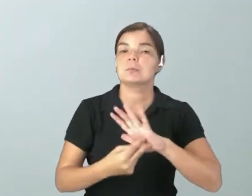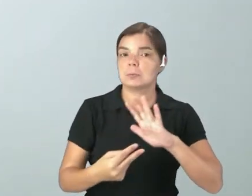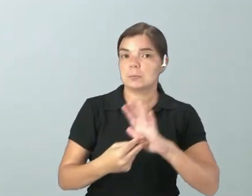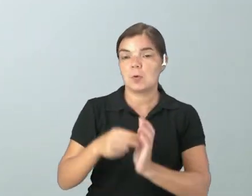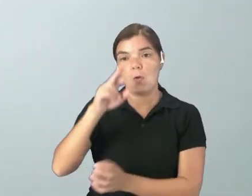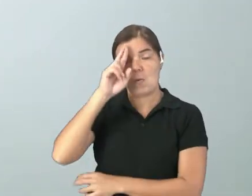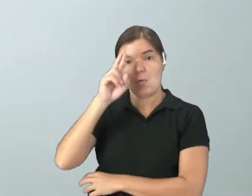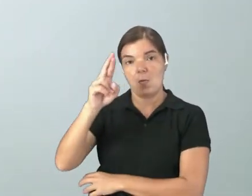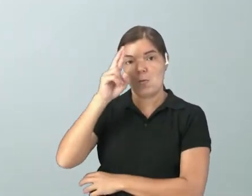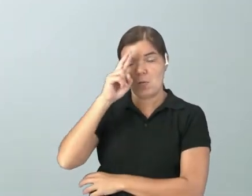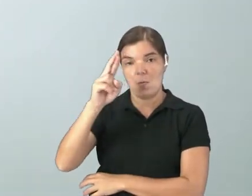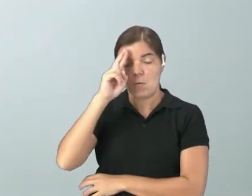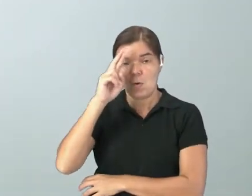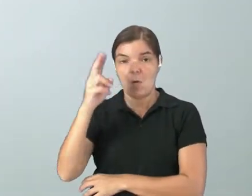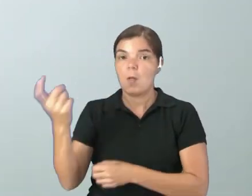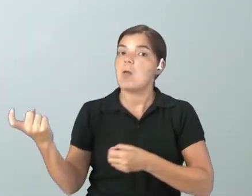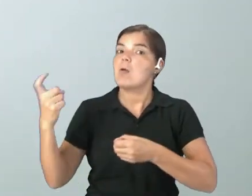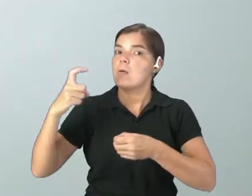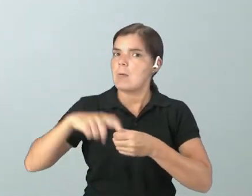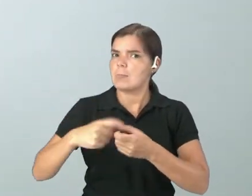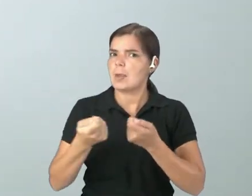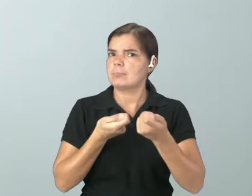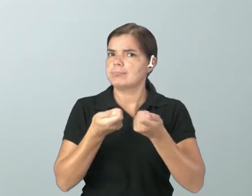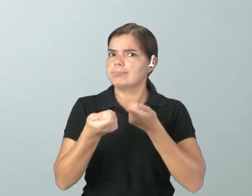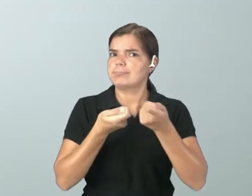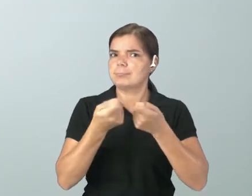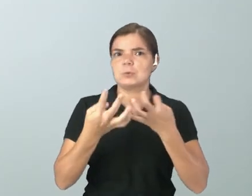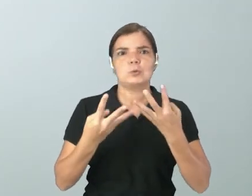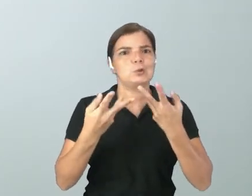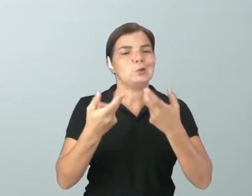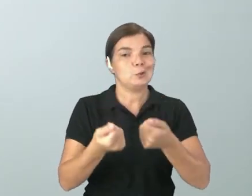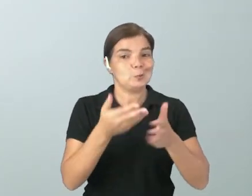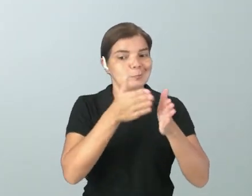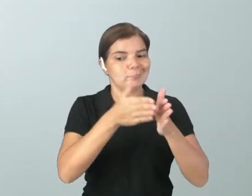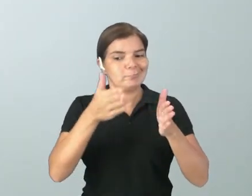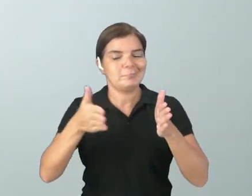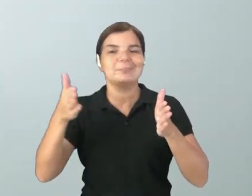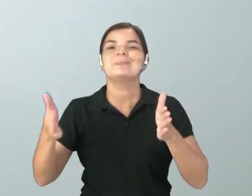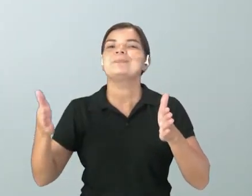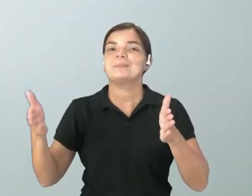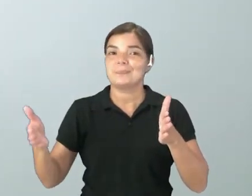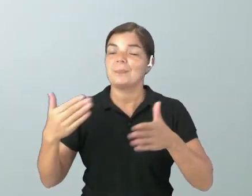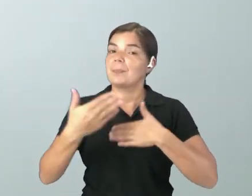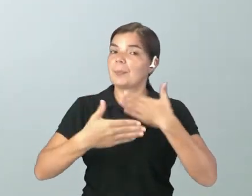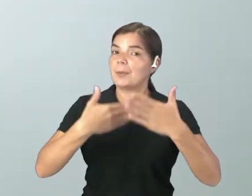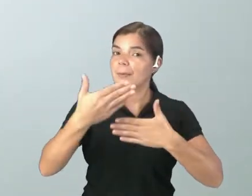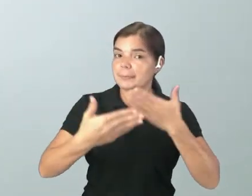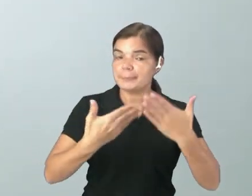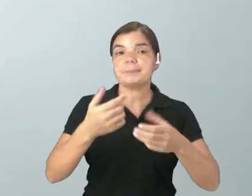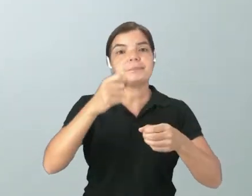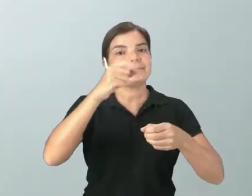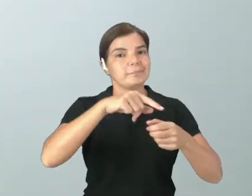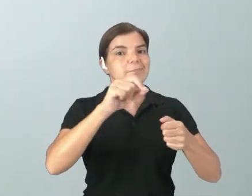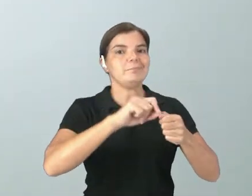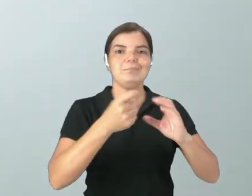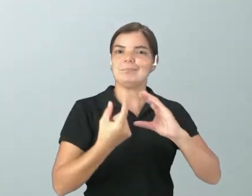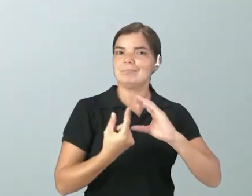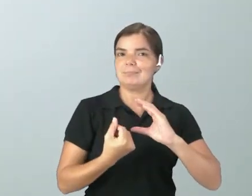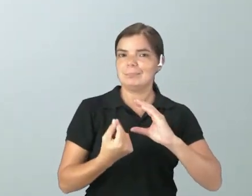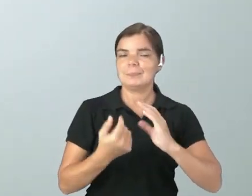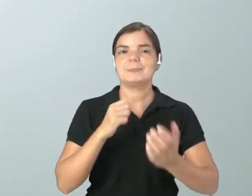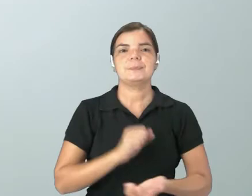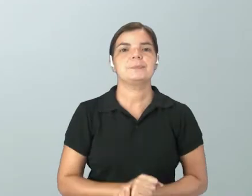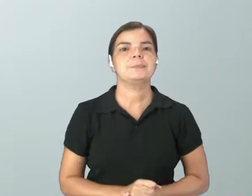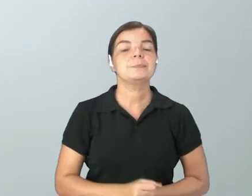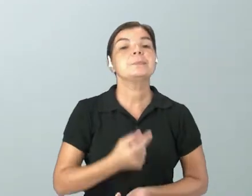do meio de produção, eles vão ter o controle sobre todas essas etapas do processo nesse modo de produção capitalista. E